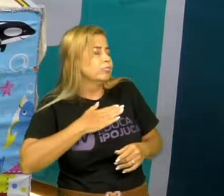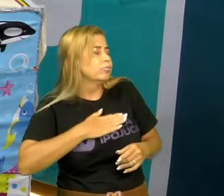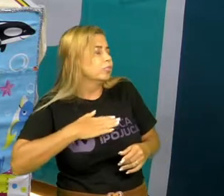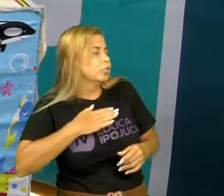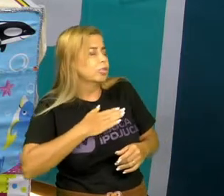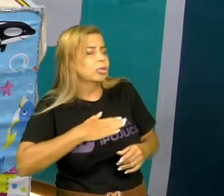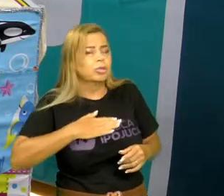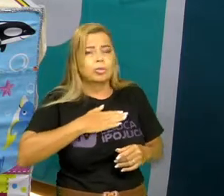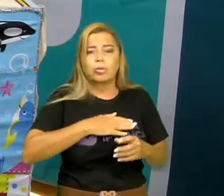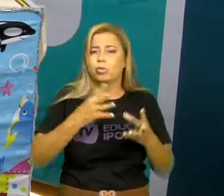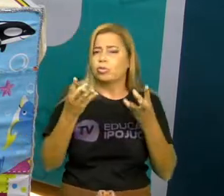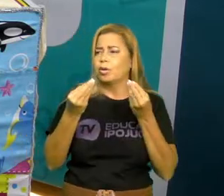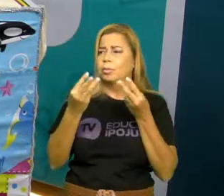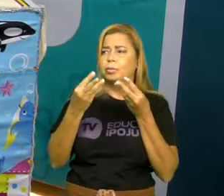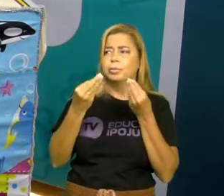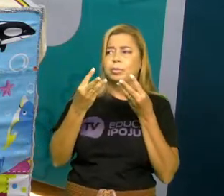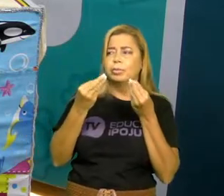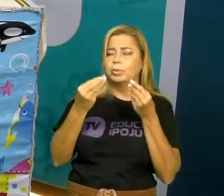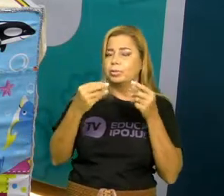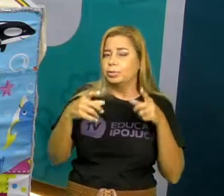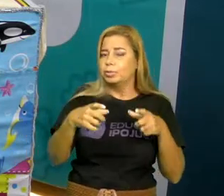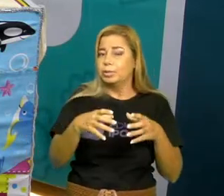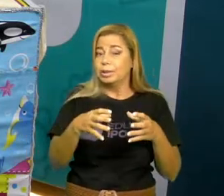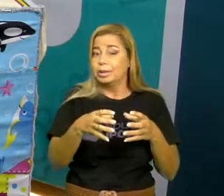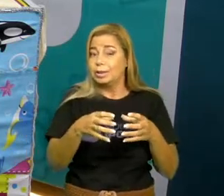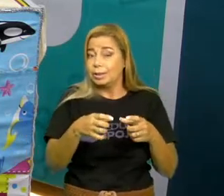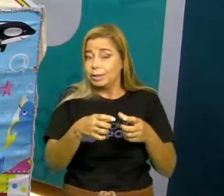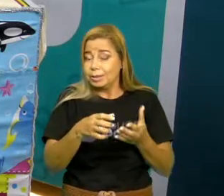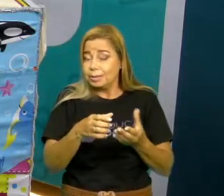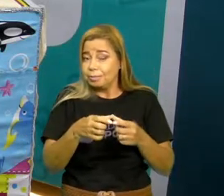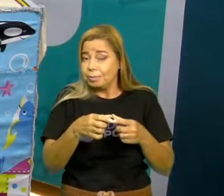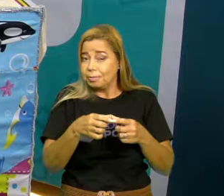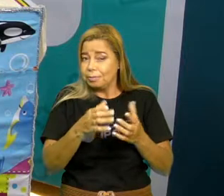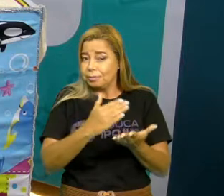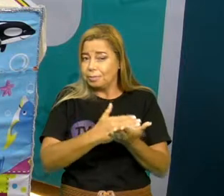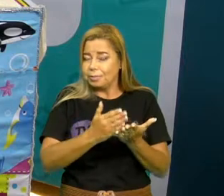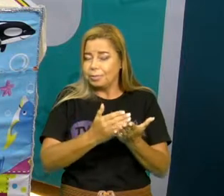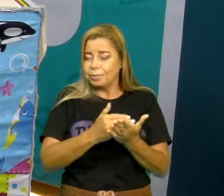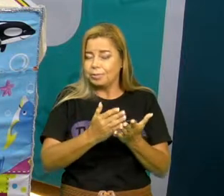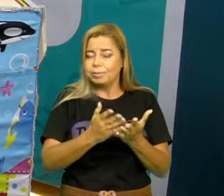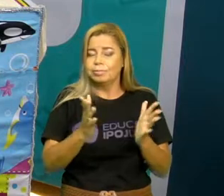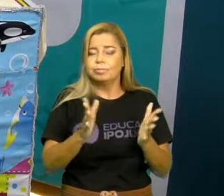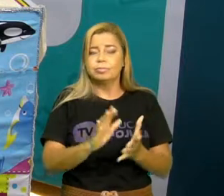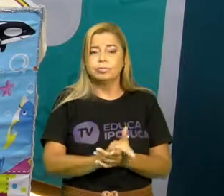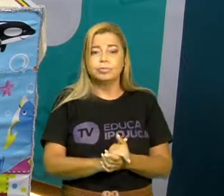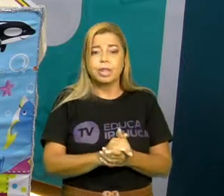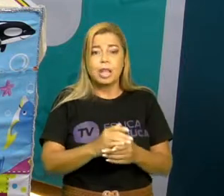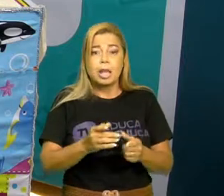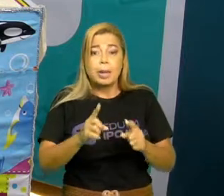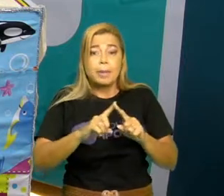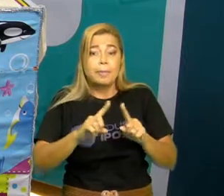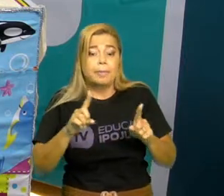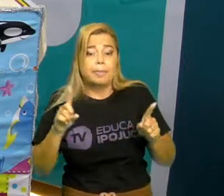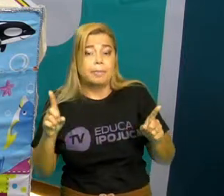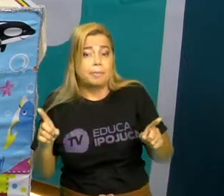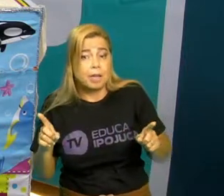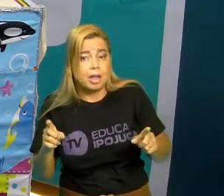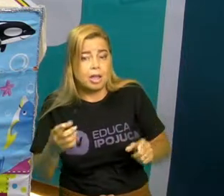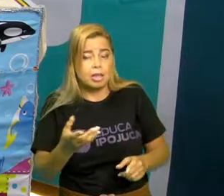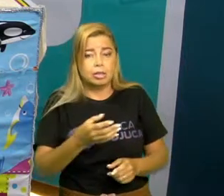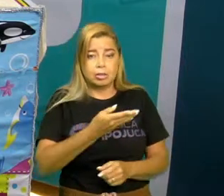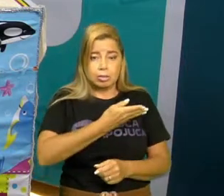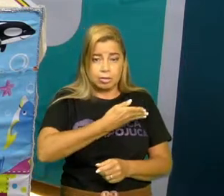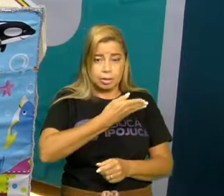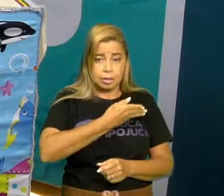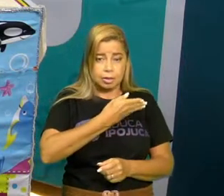né? Tia Lê ama bolo, tá, criançada? Mas então, quando todos os amigos da galinha,